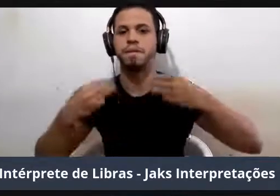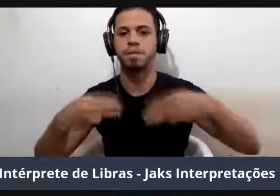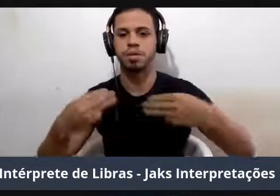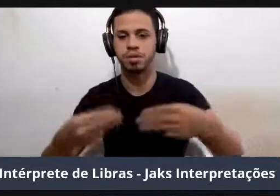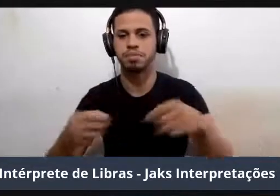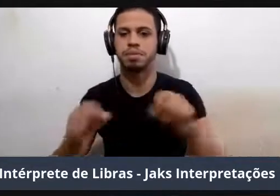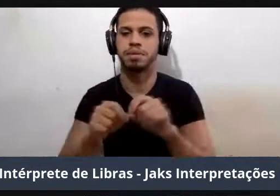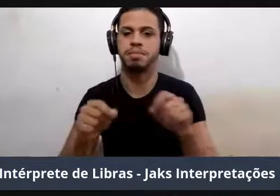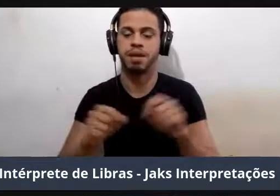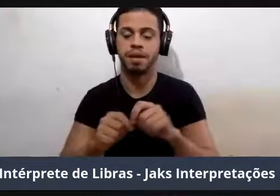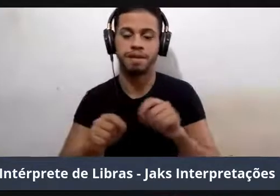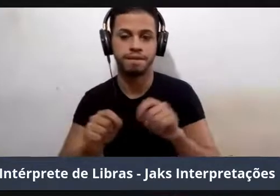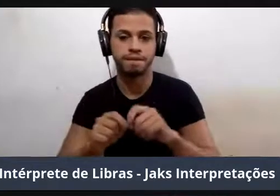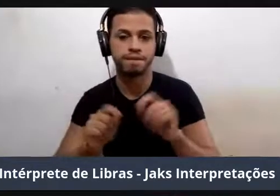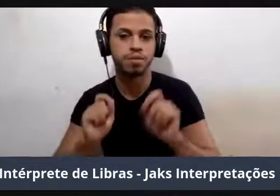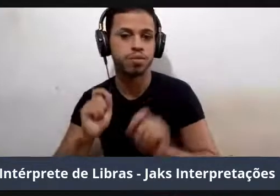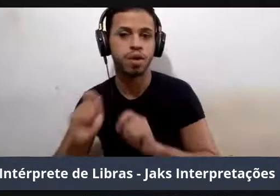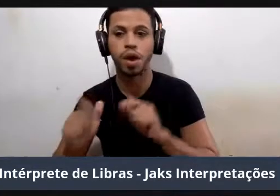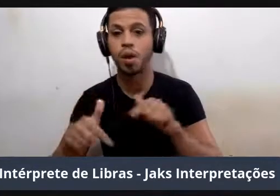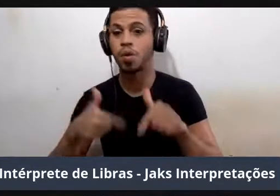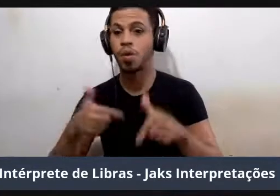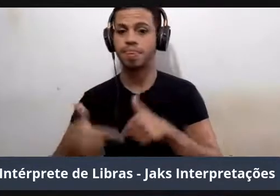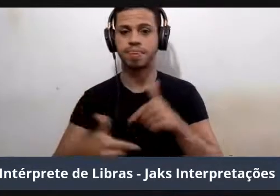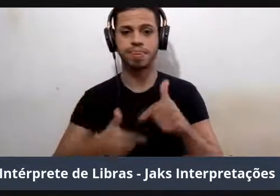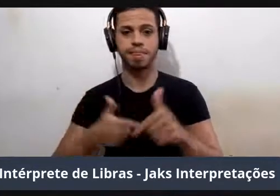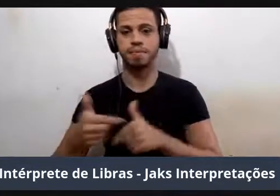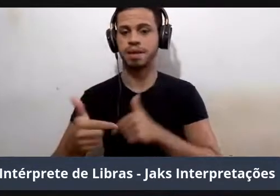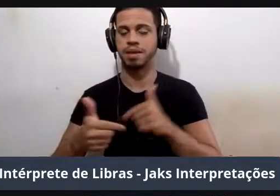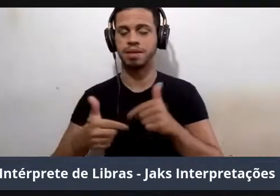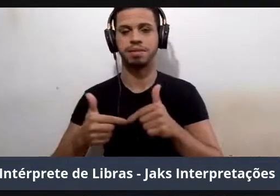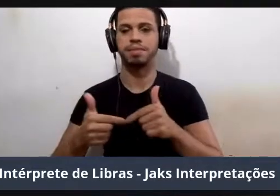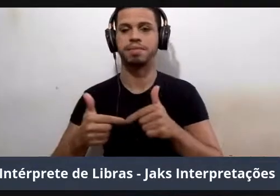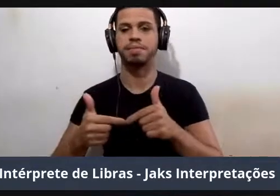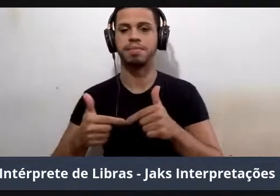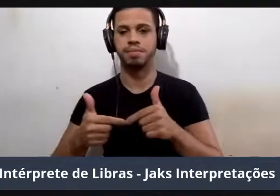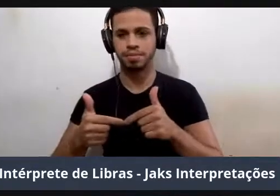o trabalho dessas parteiras tradicionais.